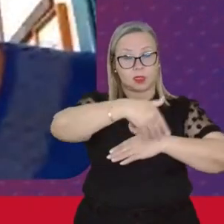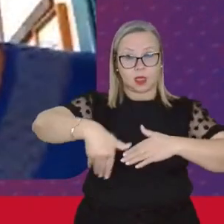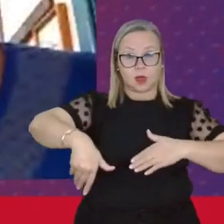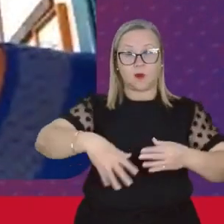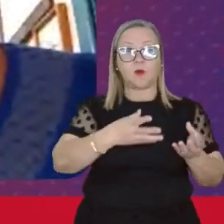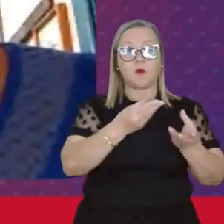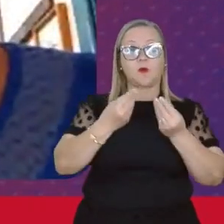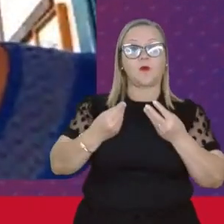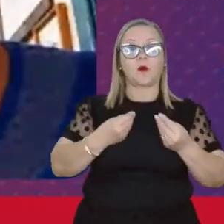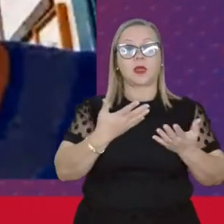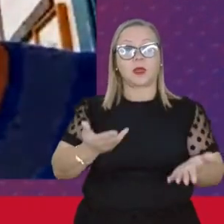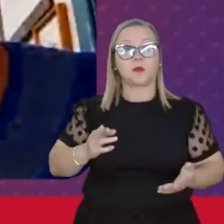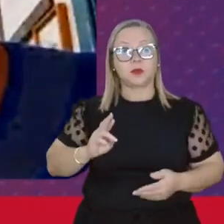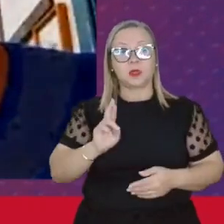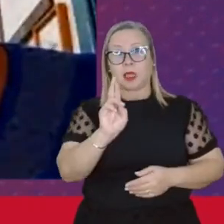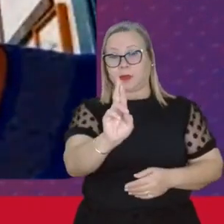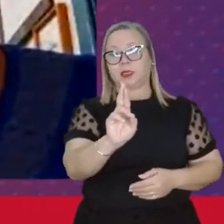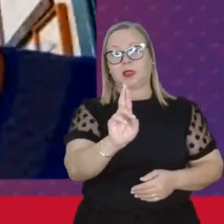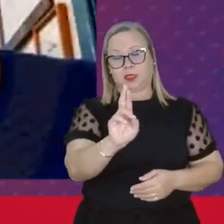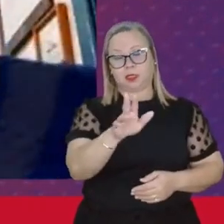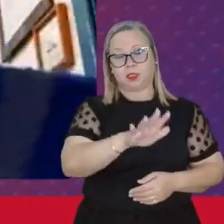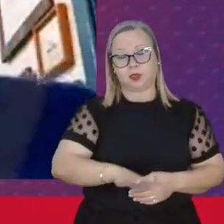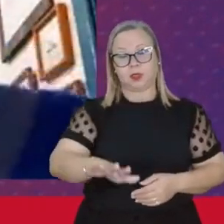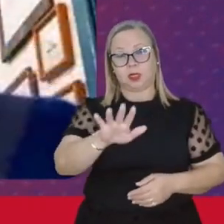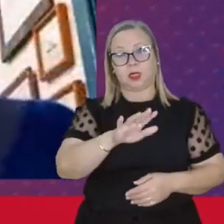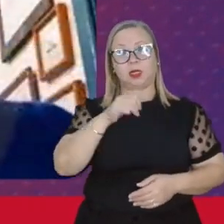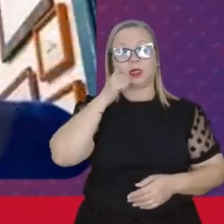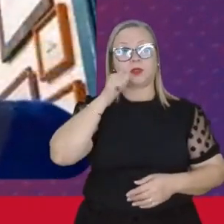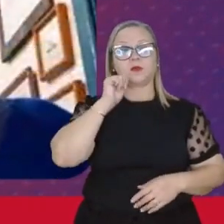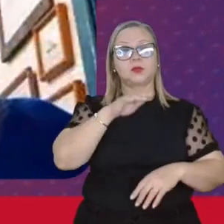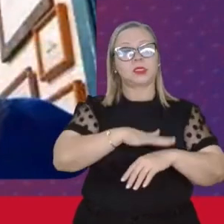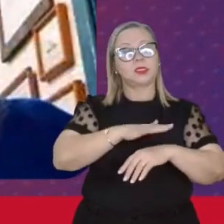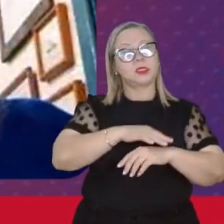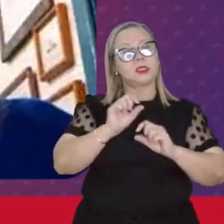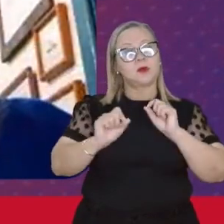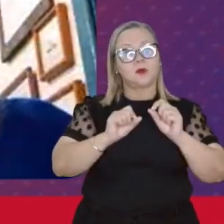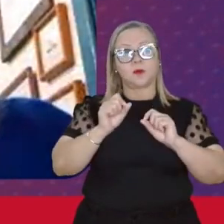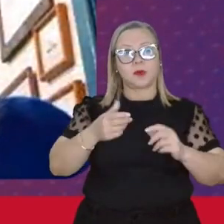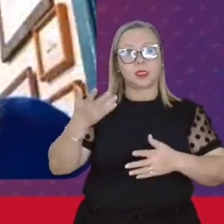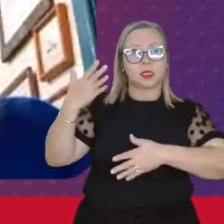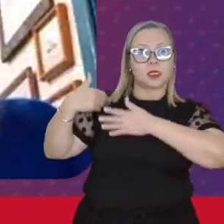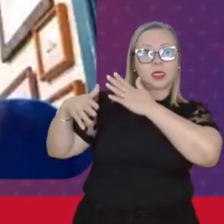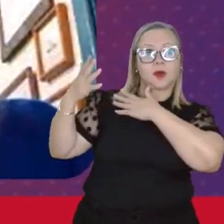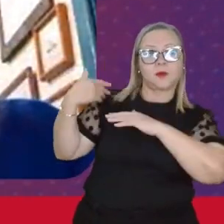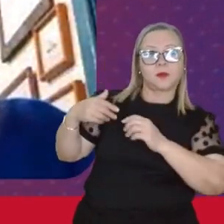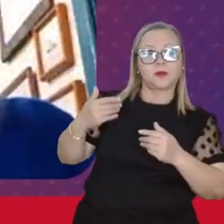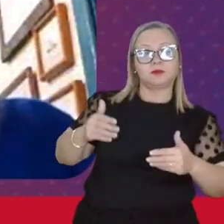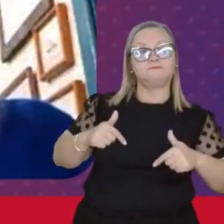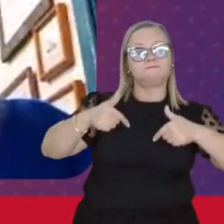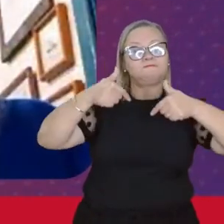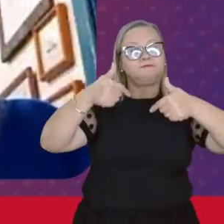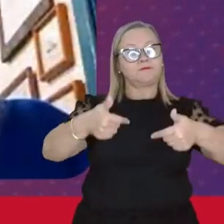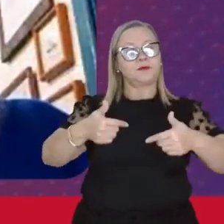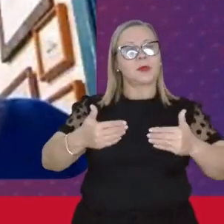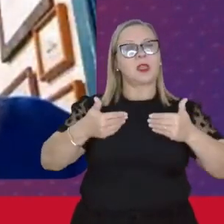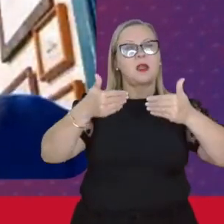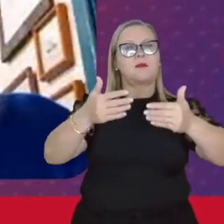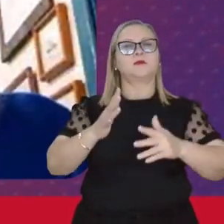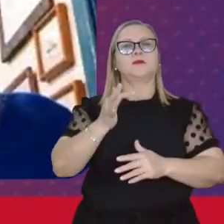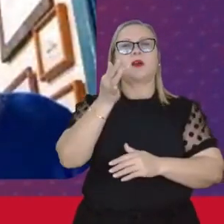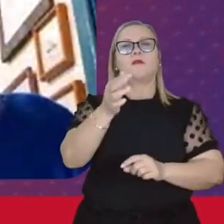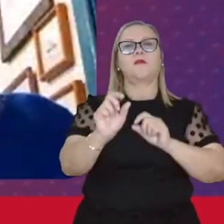bastante representativa, né, naquele momento, ela era bastante à frente do seu